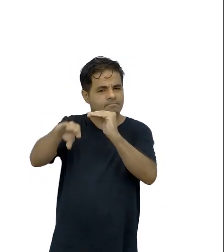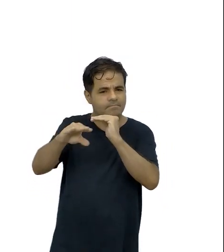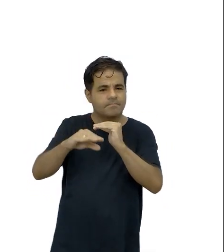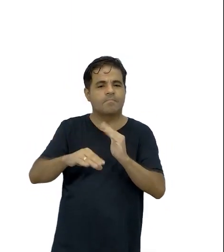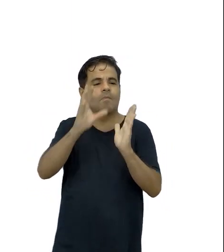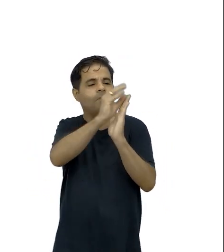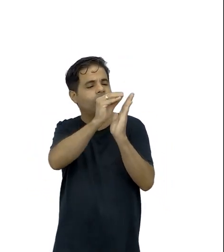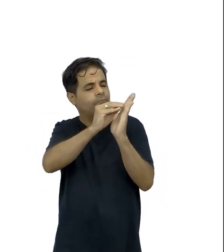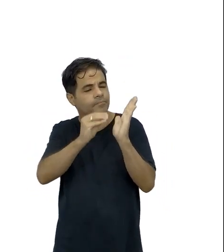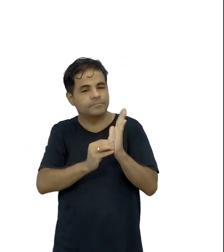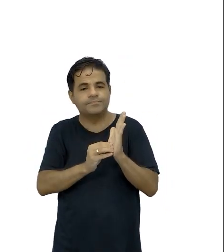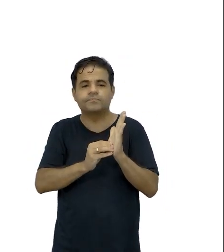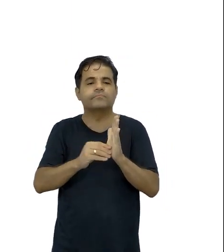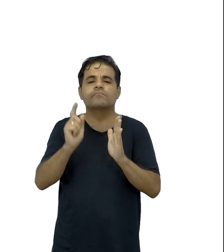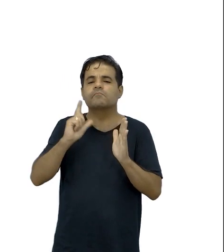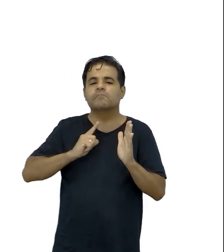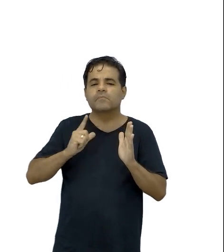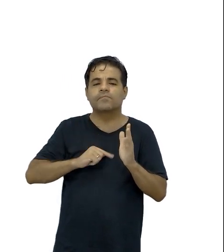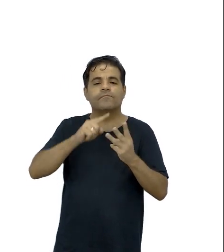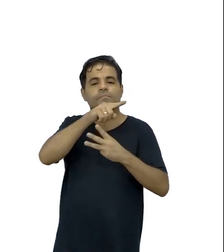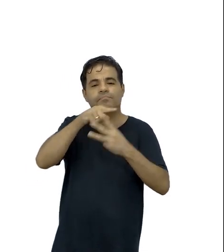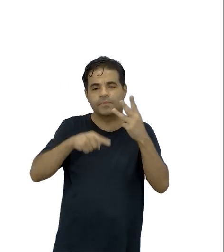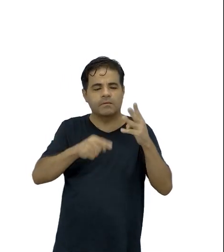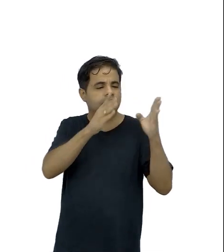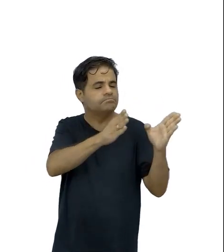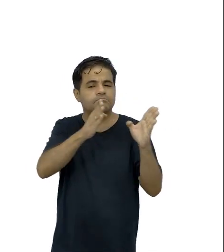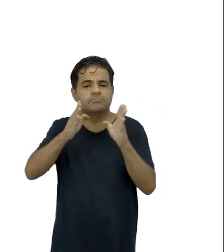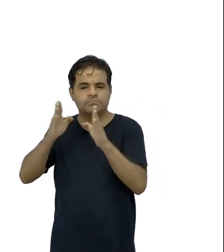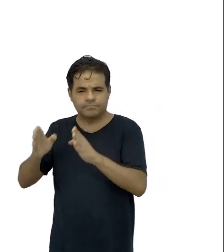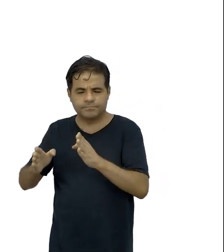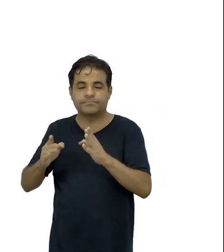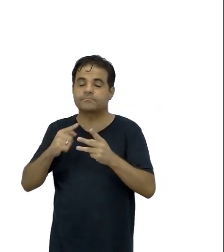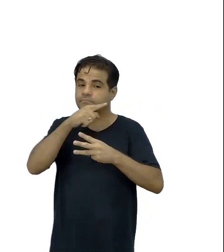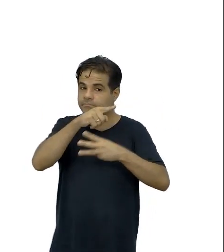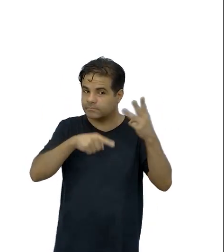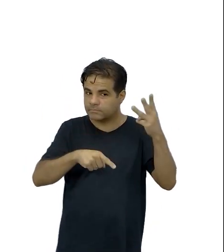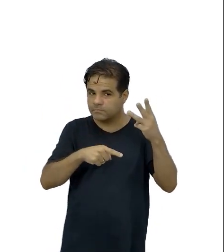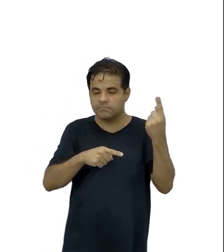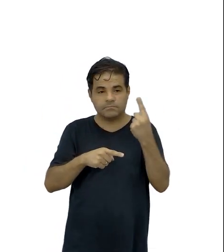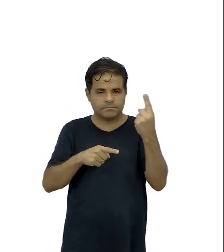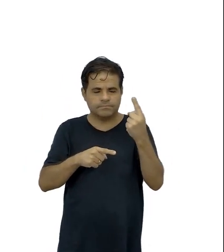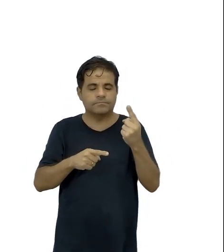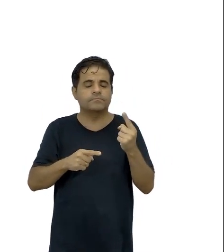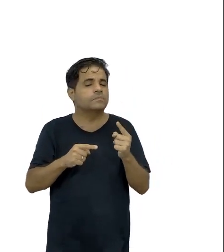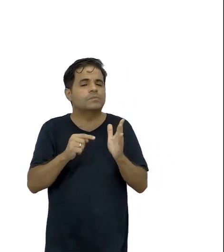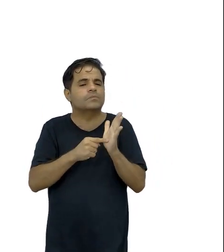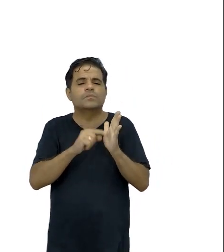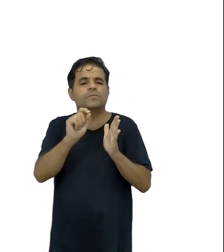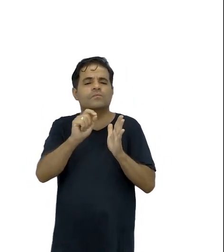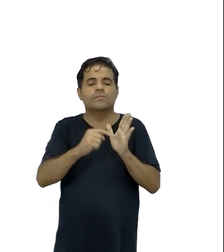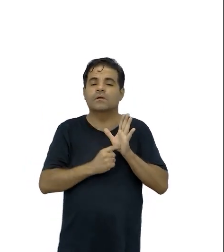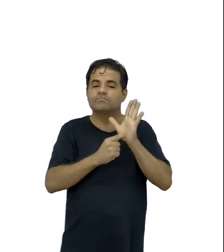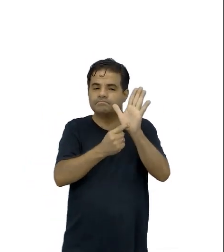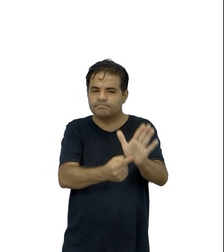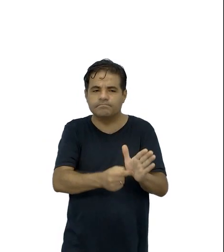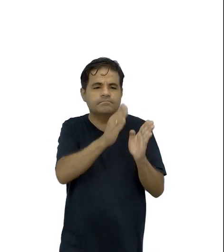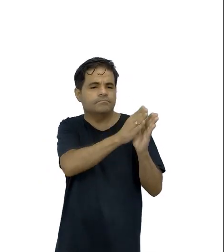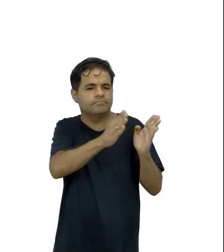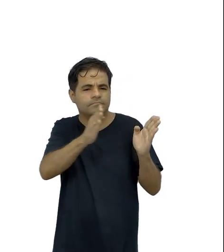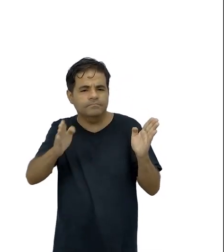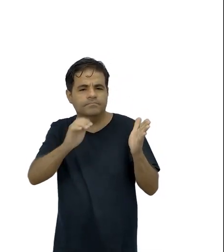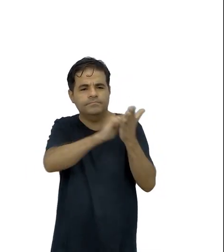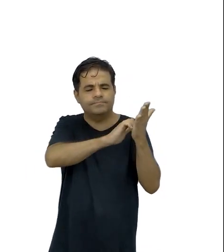encaminhamento da agenda, que temos 3 momentos, então, certo? Primeiro momento, apresentar a sequência